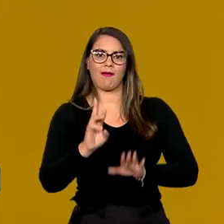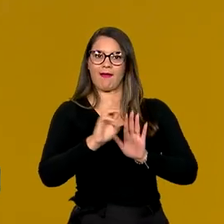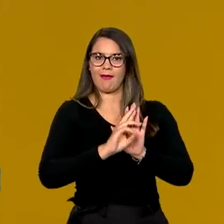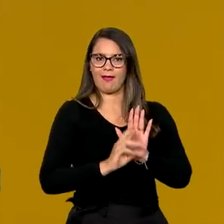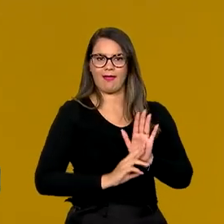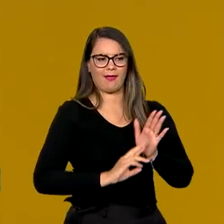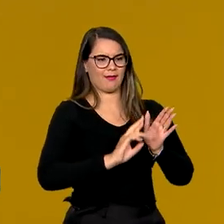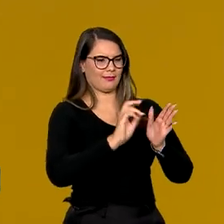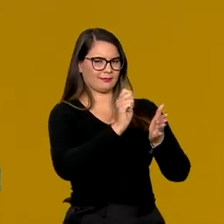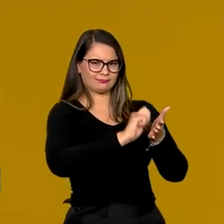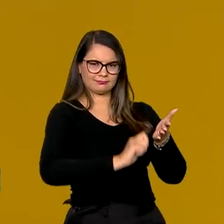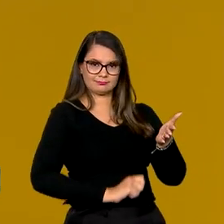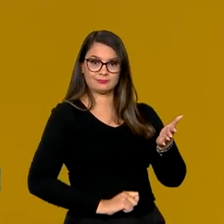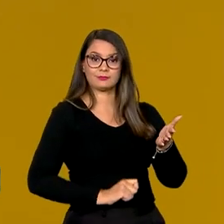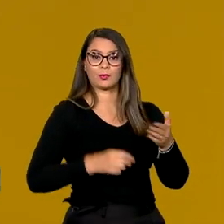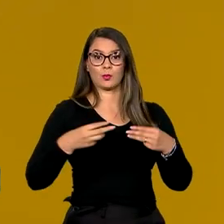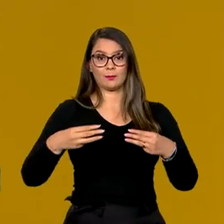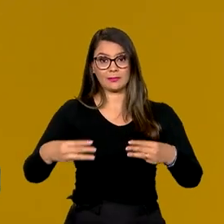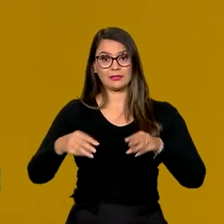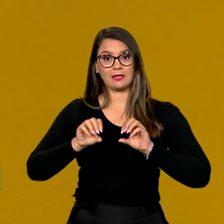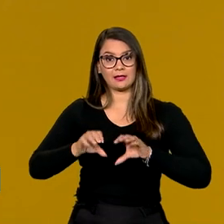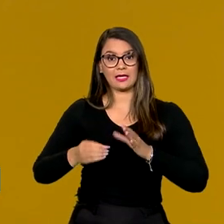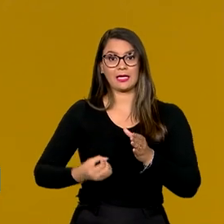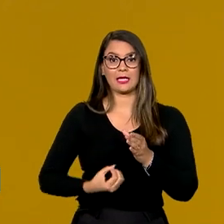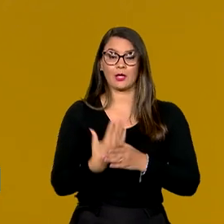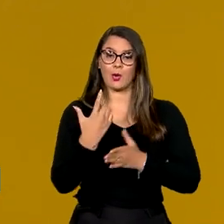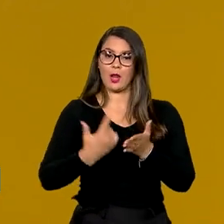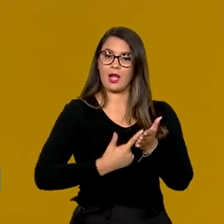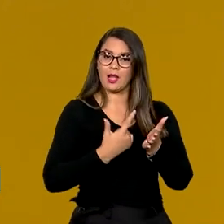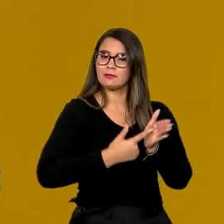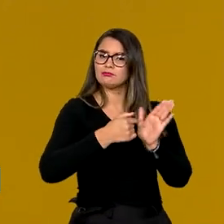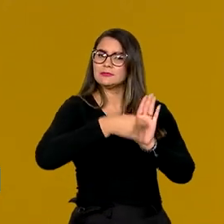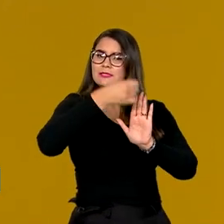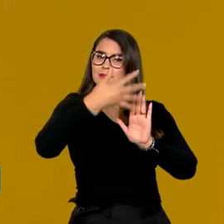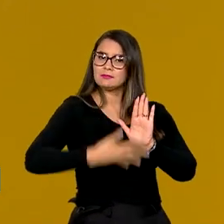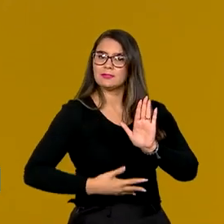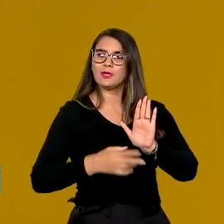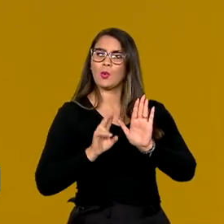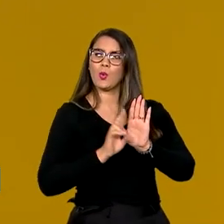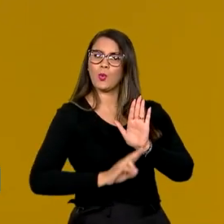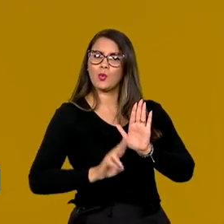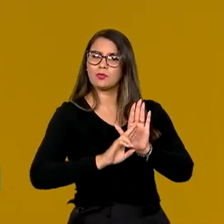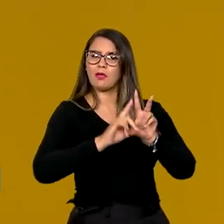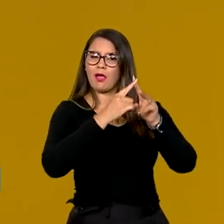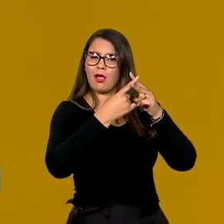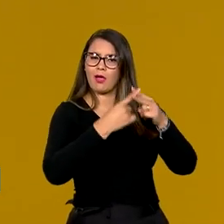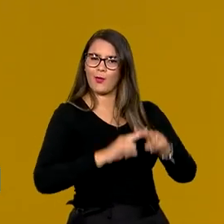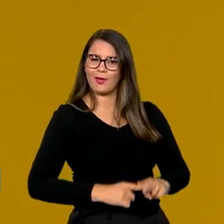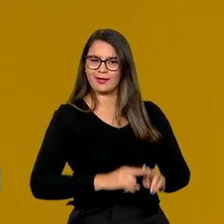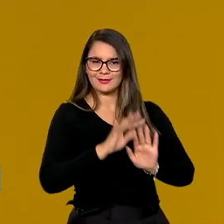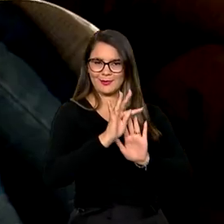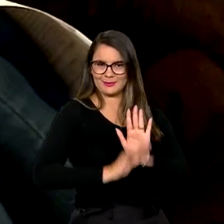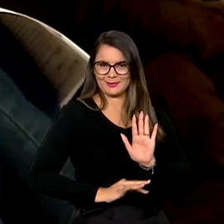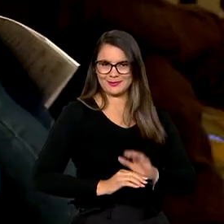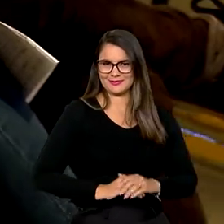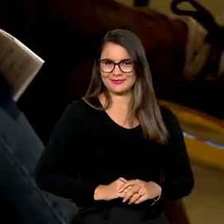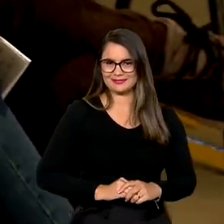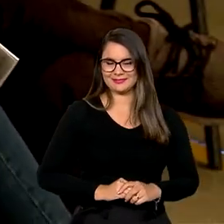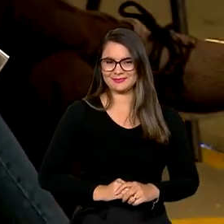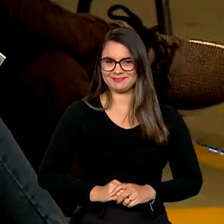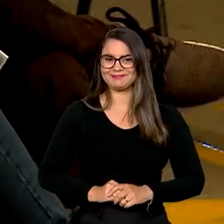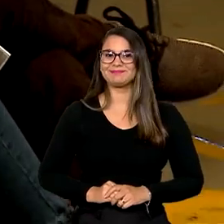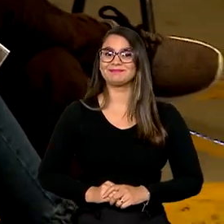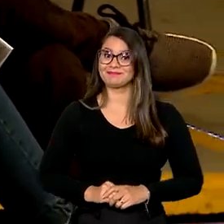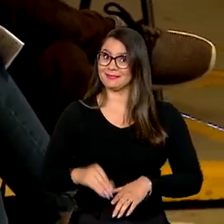redação o Ministério da Educação criou uma cartilha que explica os critérios utilizados na correção dos textos